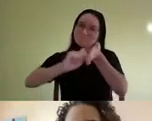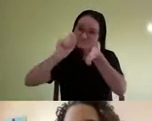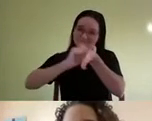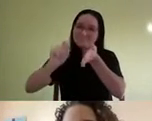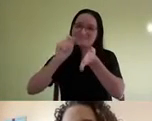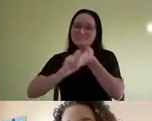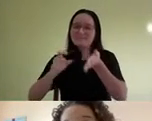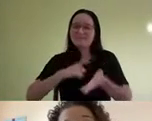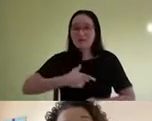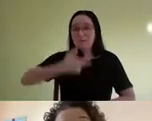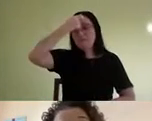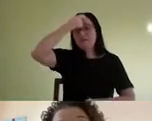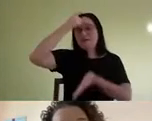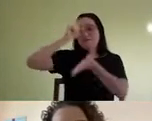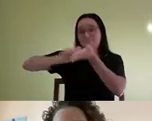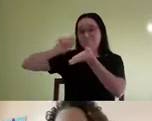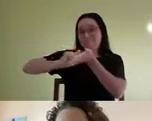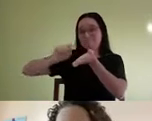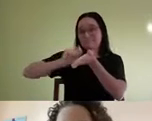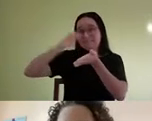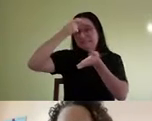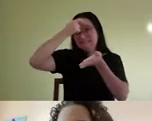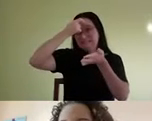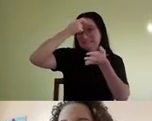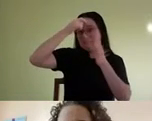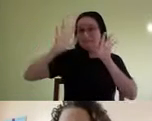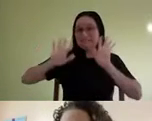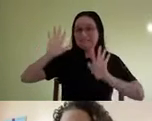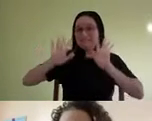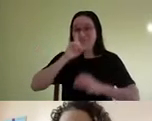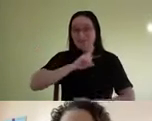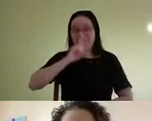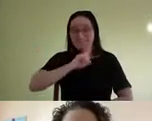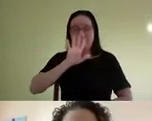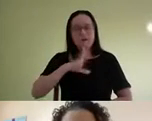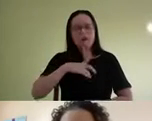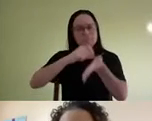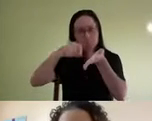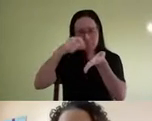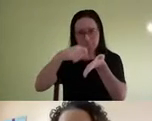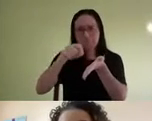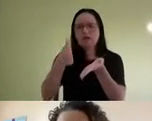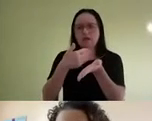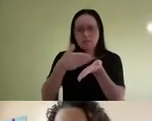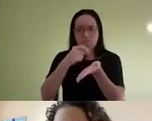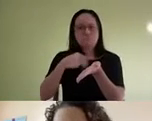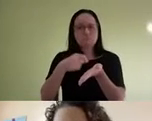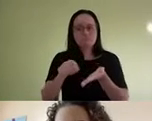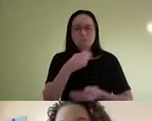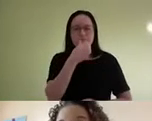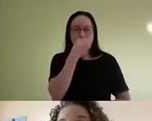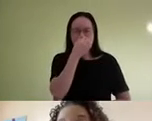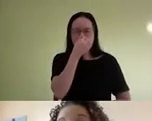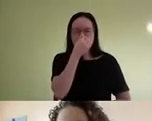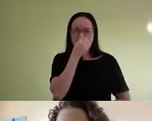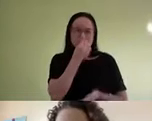memória e às vezes hoje ela já está me enganando, eu uso o meu caderno para anotação. Então, o início não foi um